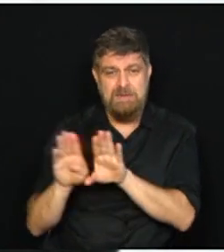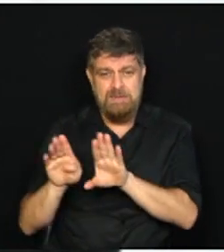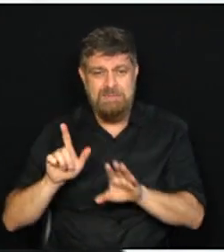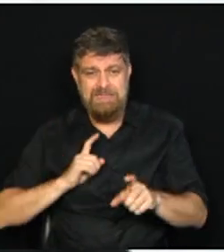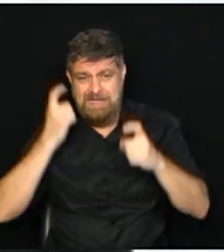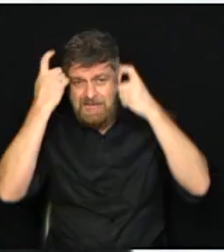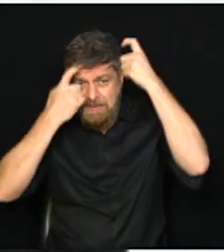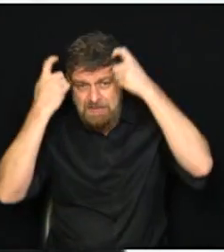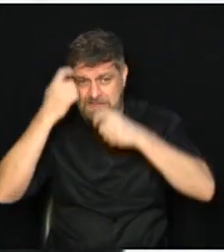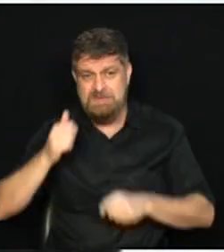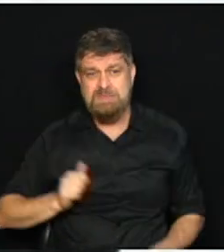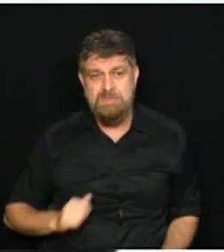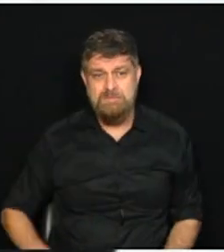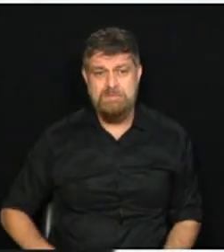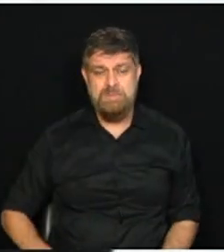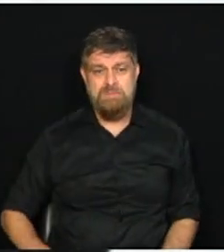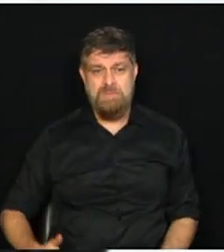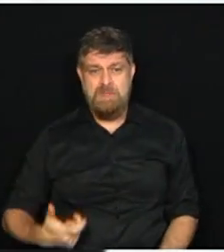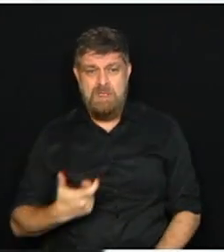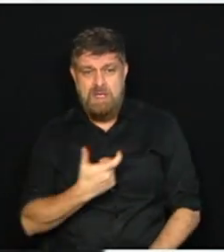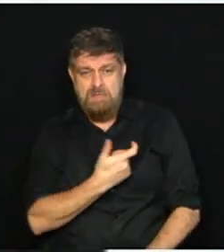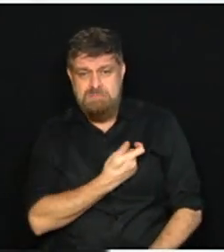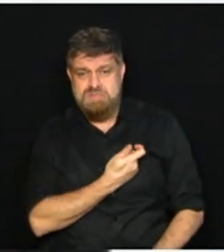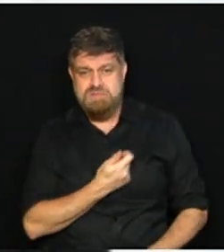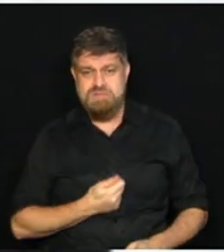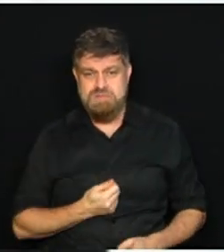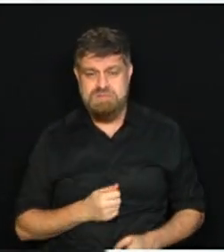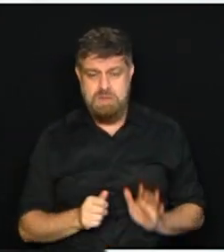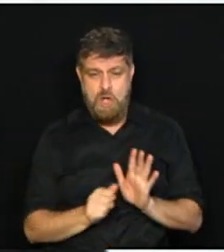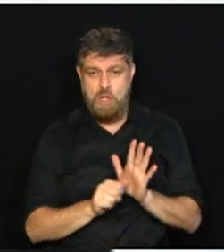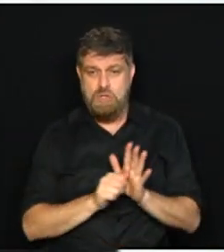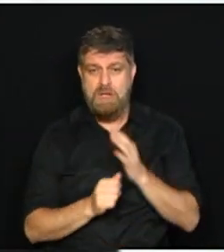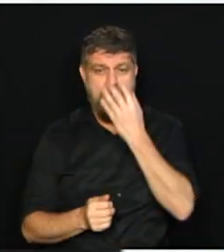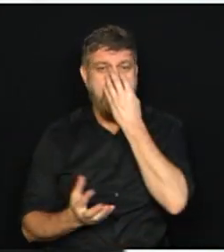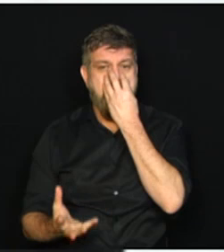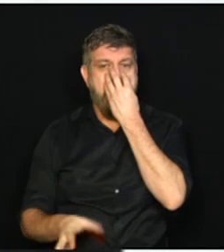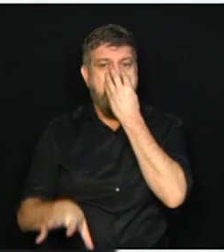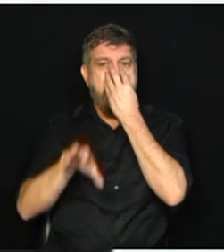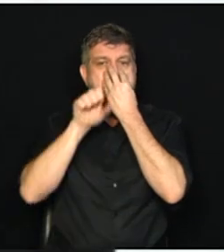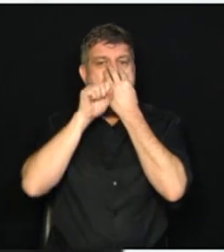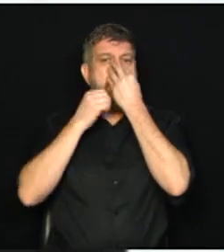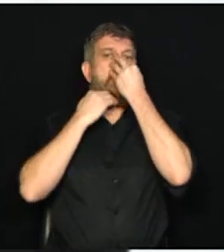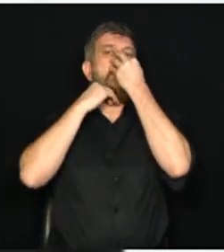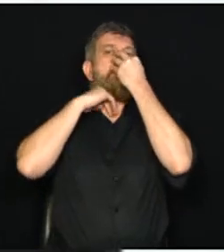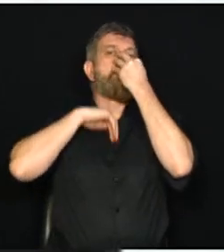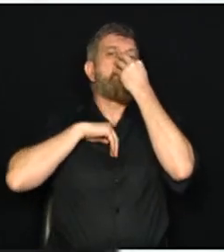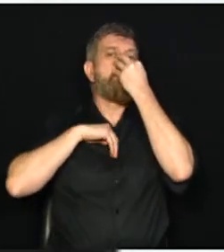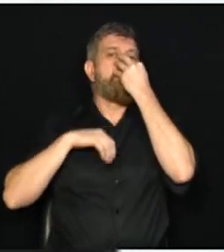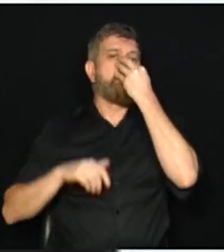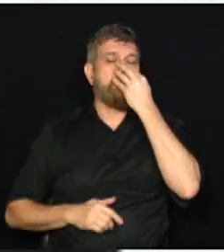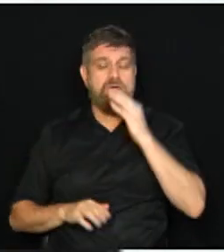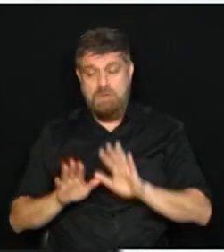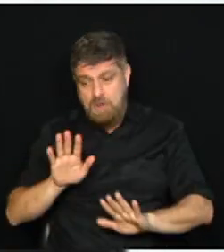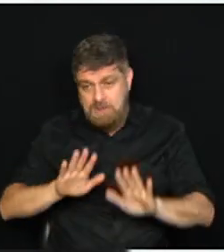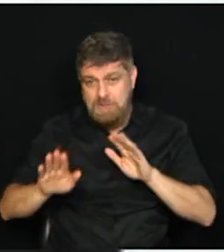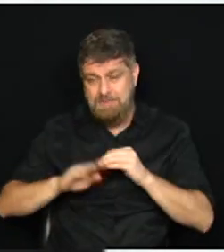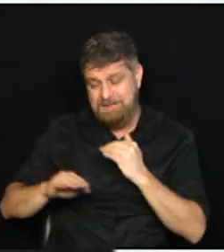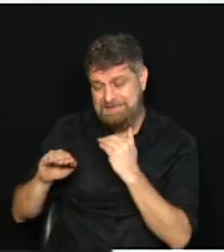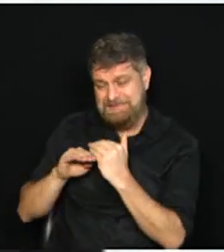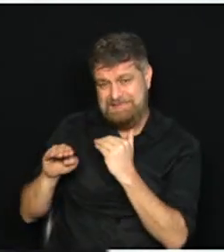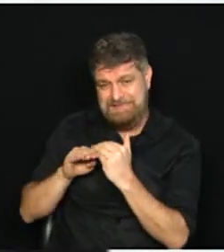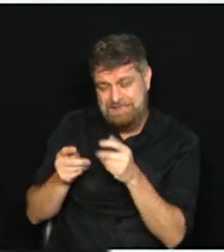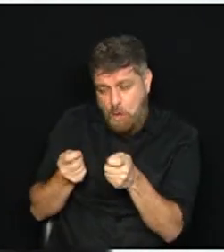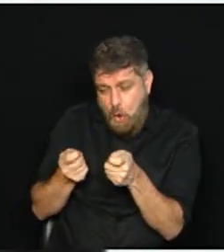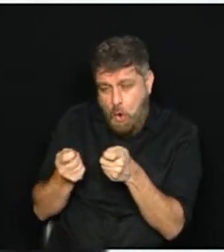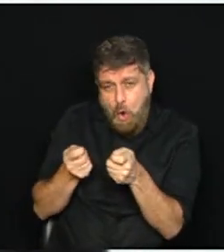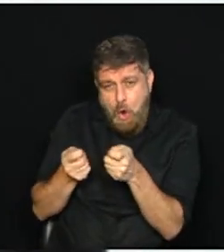de drogas em cirurgias eletivas, seriam as mesmas que se usa para intubação. Então, a gente está tendo cuidado de equilibrar isso daí para